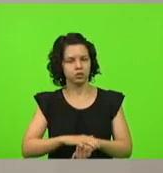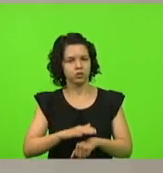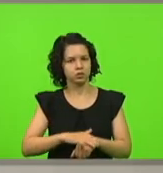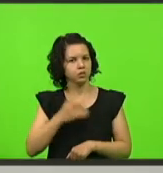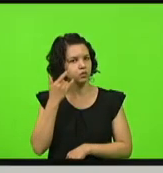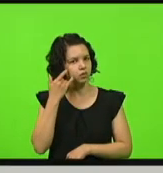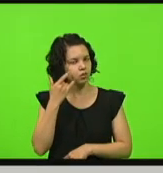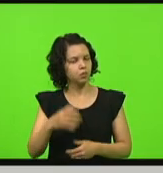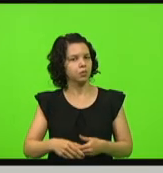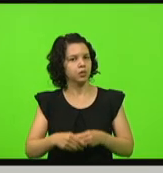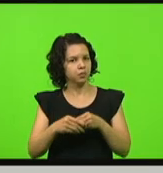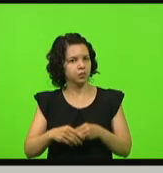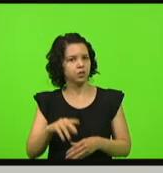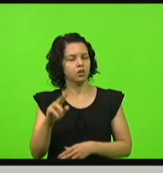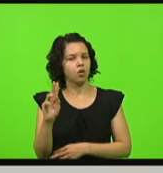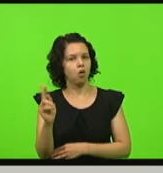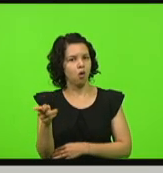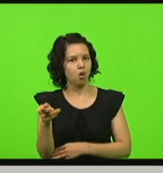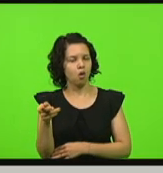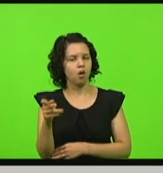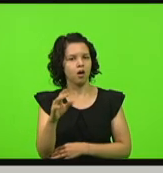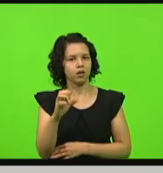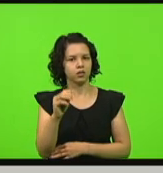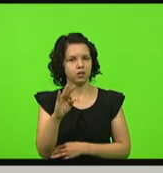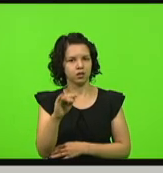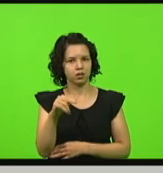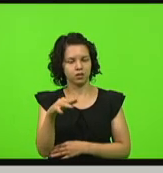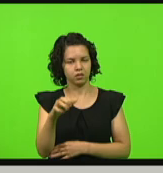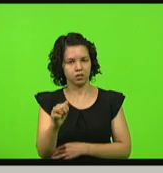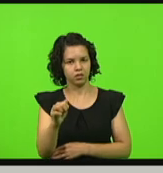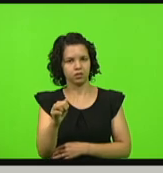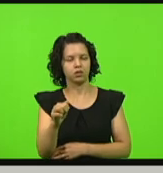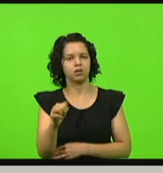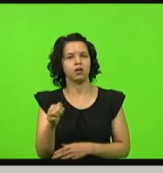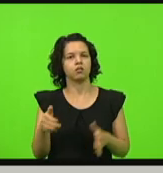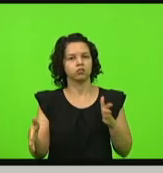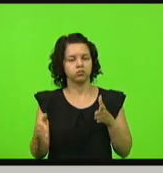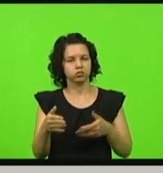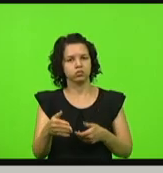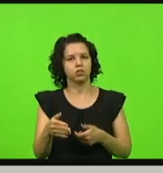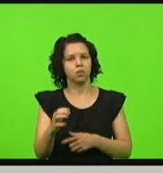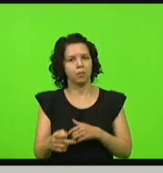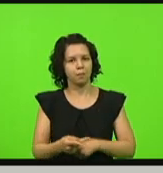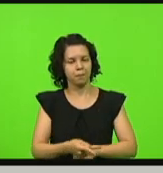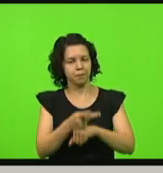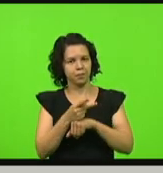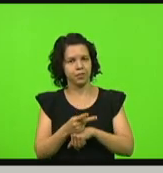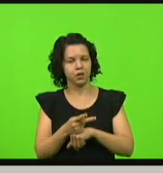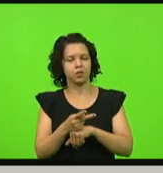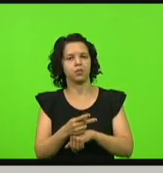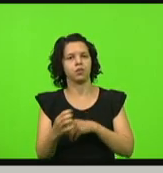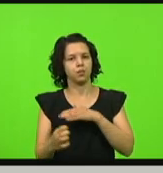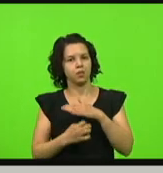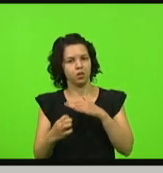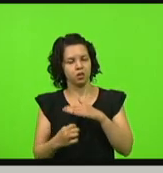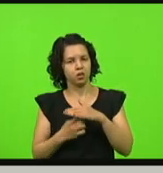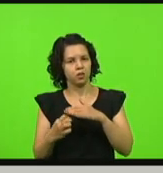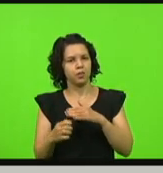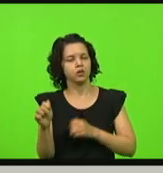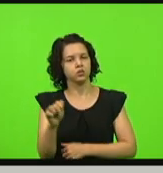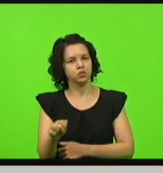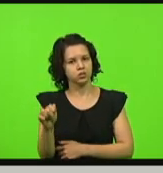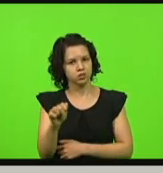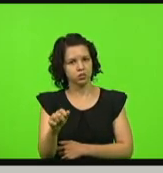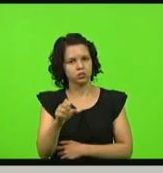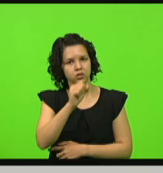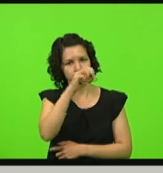cumprimentando a empresa Hotel Catarina pelos resultados obtidos no Prêmio Destaque Empresarial 2021, promovido pela Associação Empresarial de São Miguel do Oeste. Em